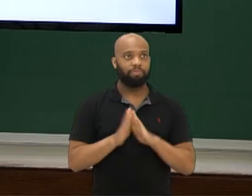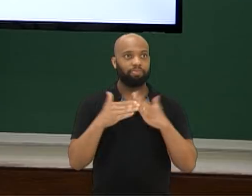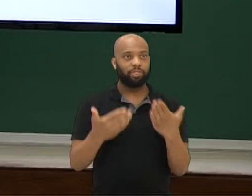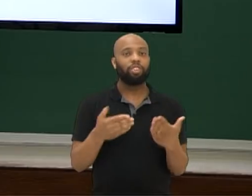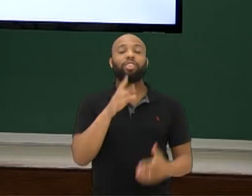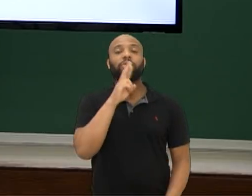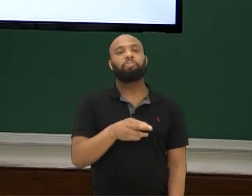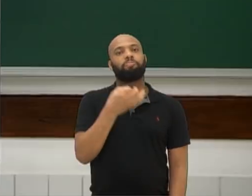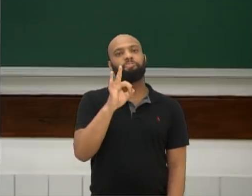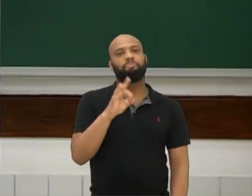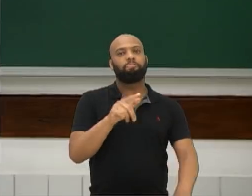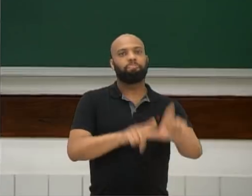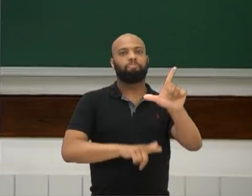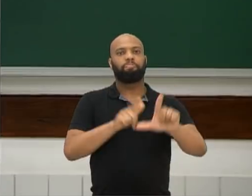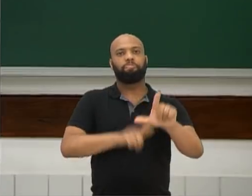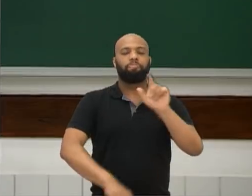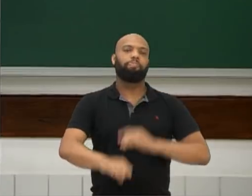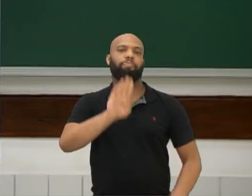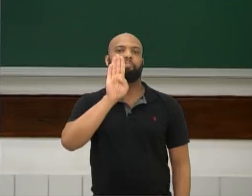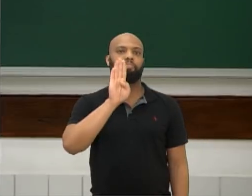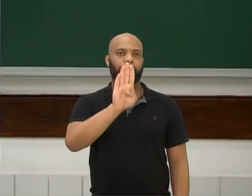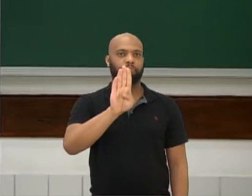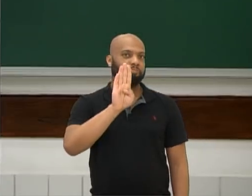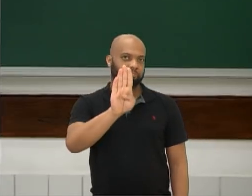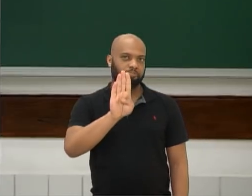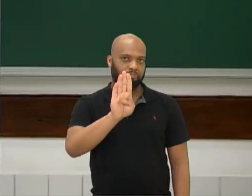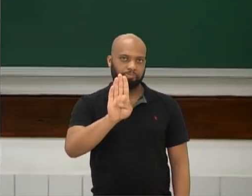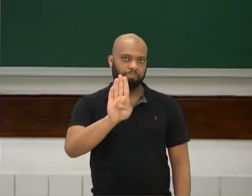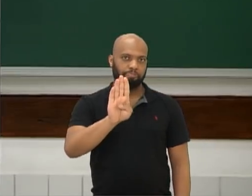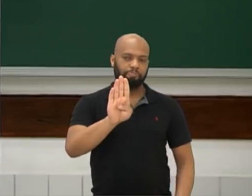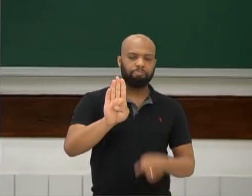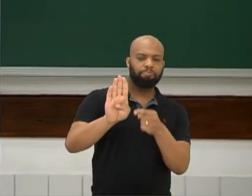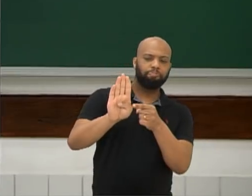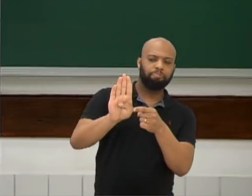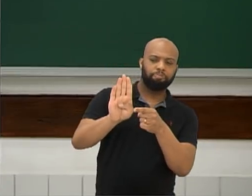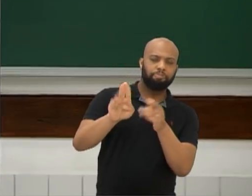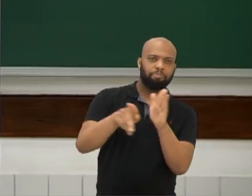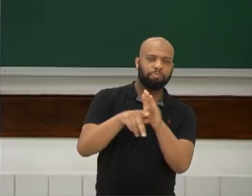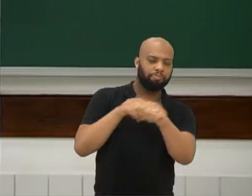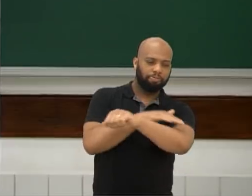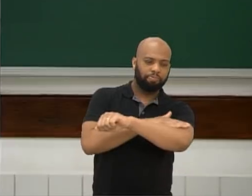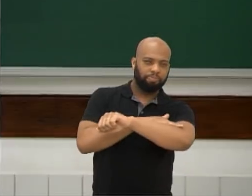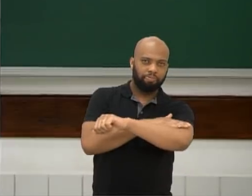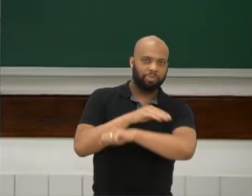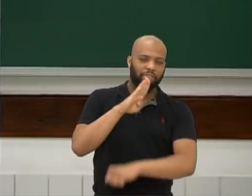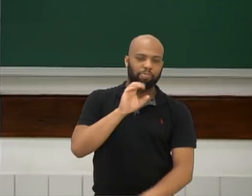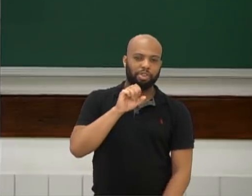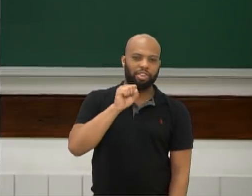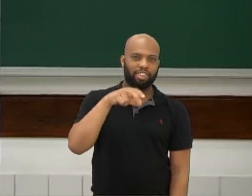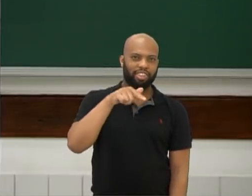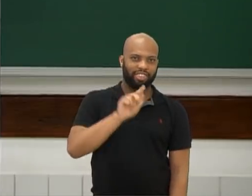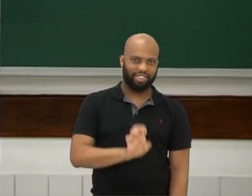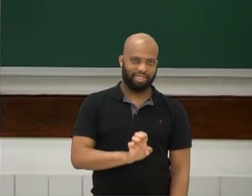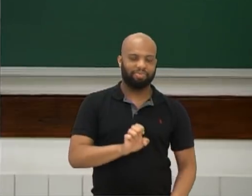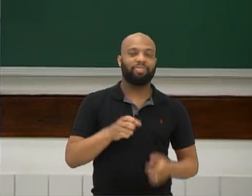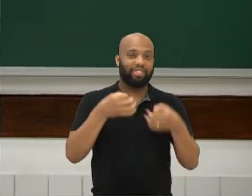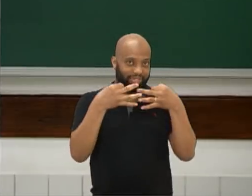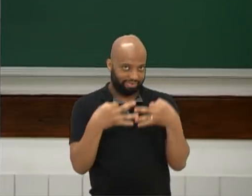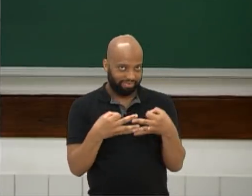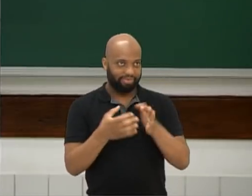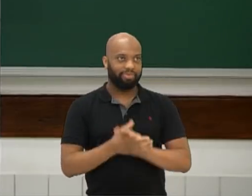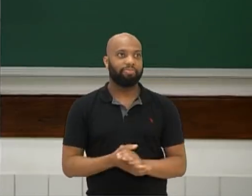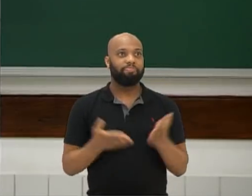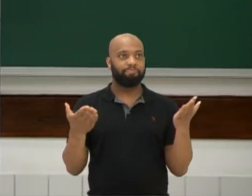Então a resposta do exercício é a letra B de bosque, show de bola, maravilha, tranquilo